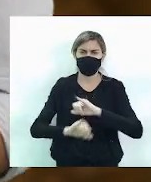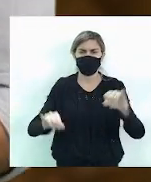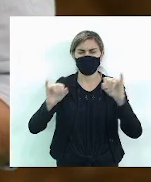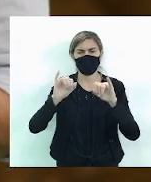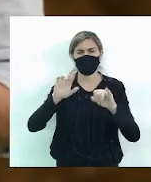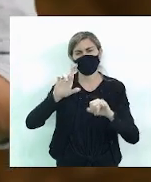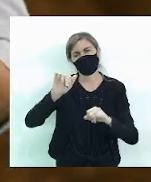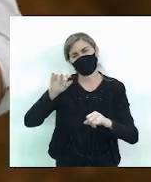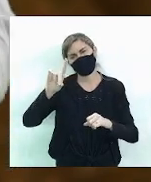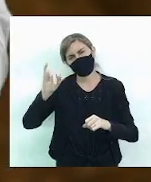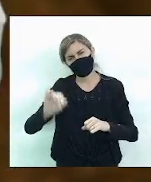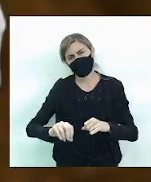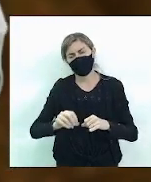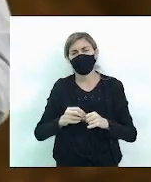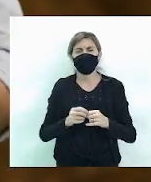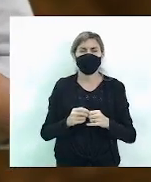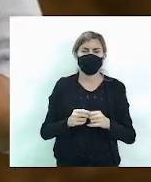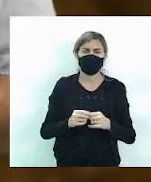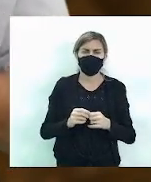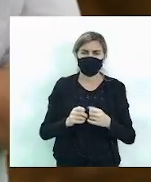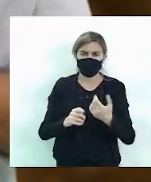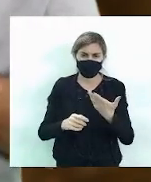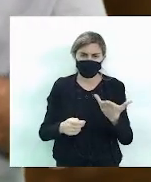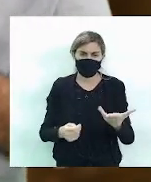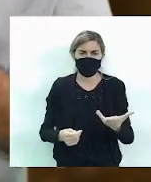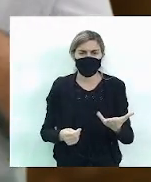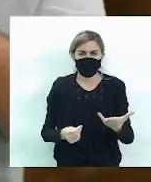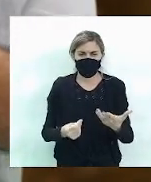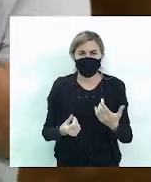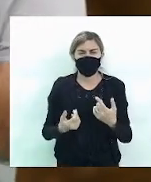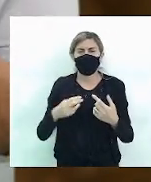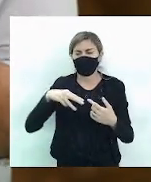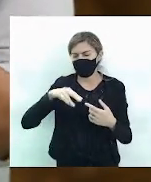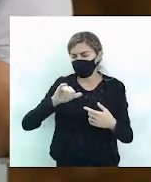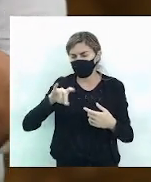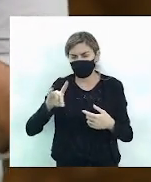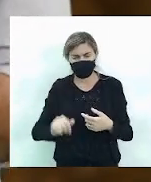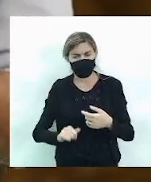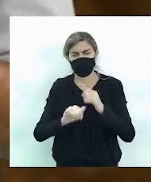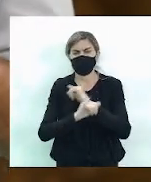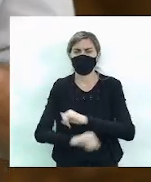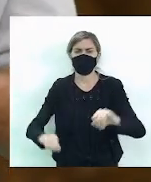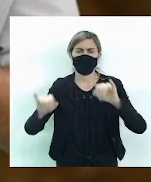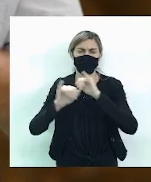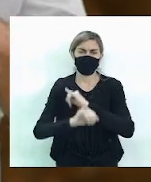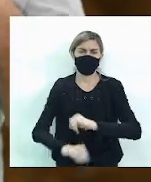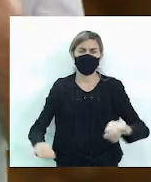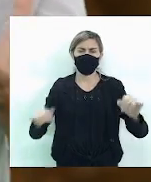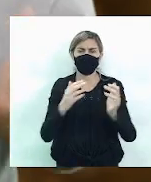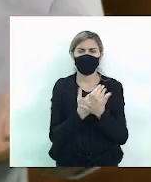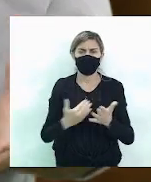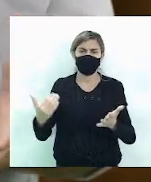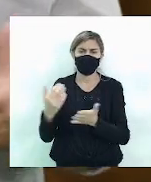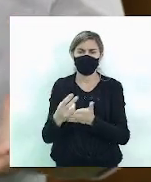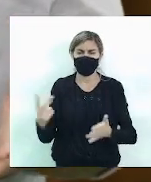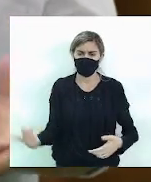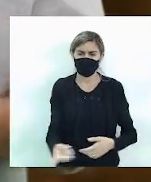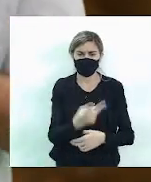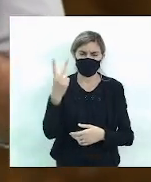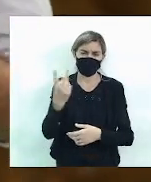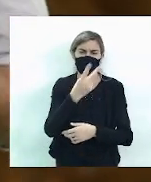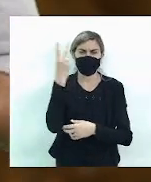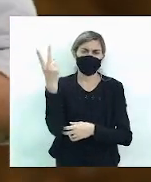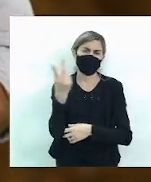rádio, não é? Do tocar na rádio, da mídia divulgar mais a questão, valorizar, a palavra é